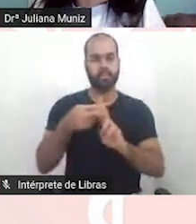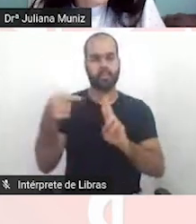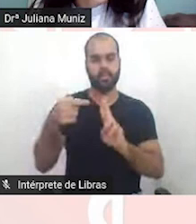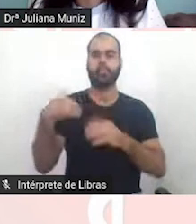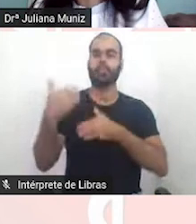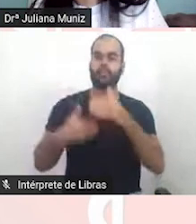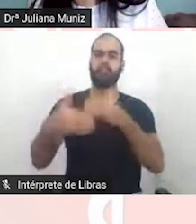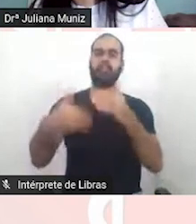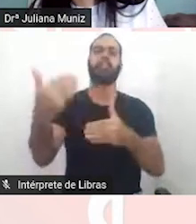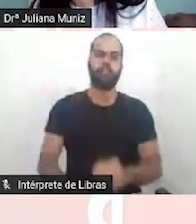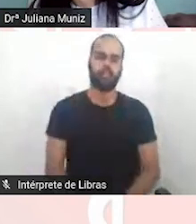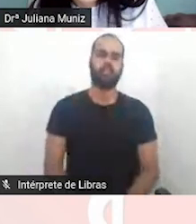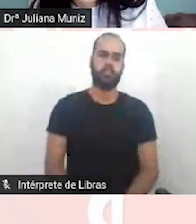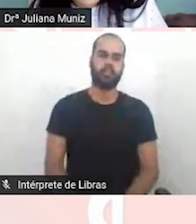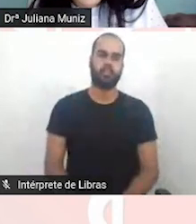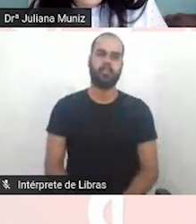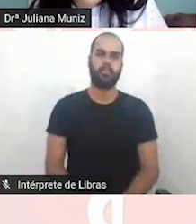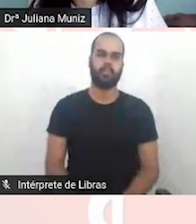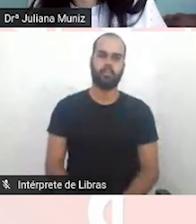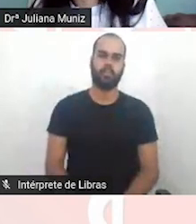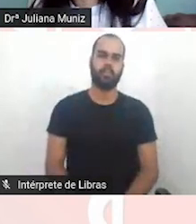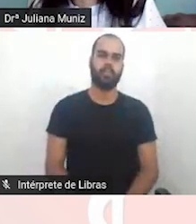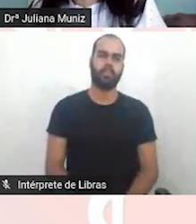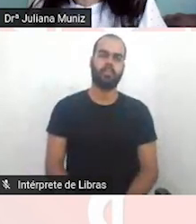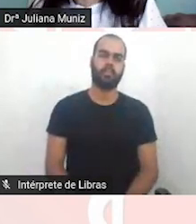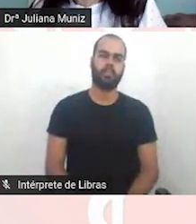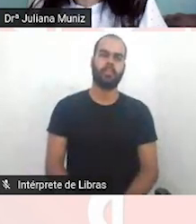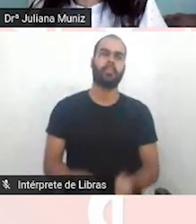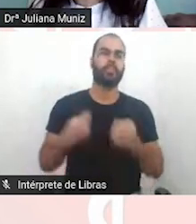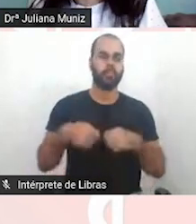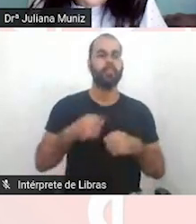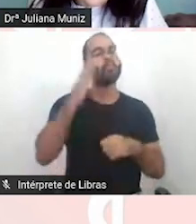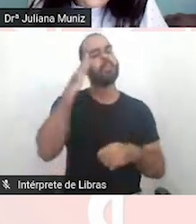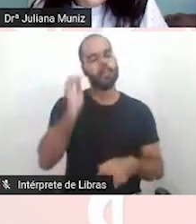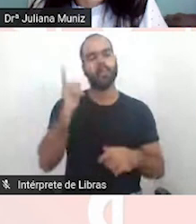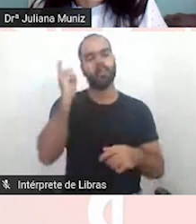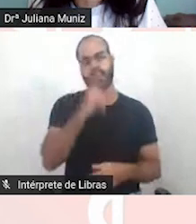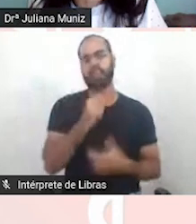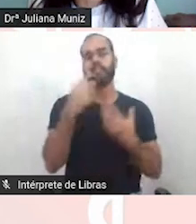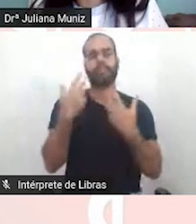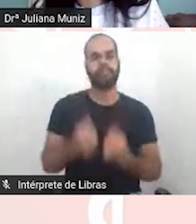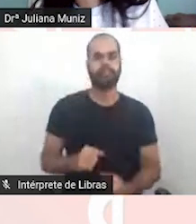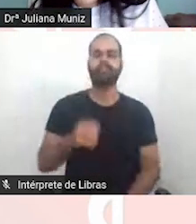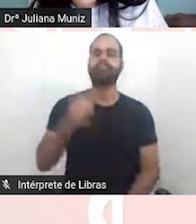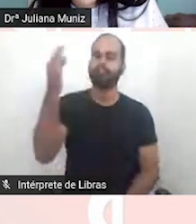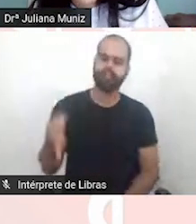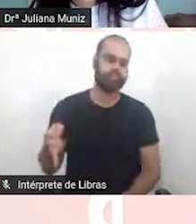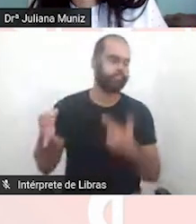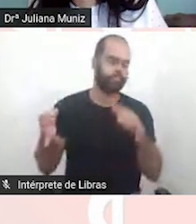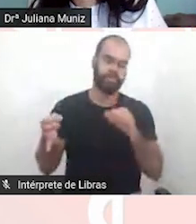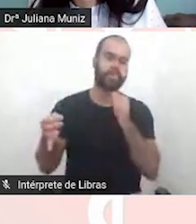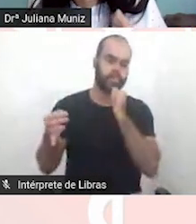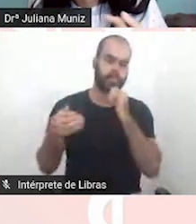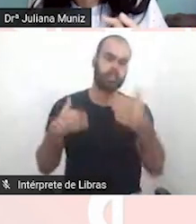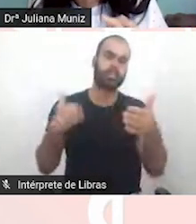seja, vamos reconhecer e acertar essas incertezas, né? Até que a gente consiga ter as certezas, tá certo,